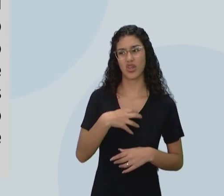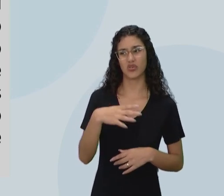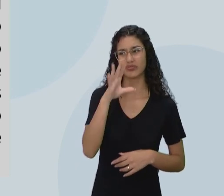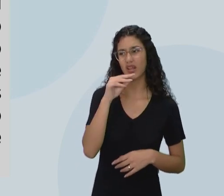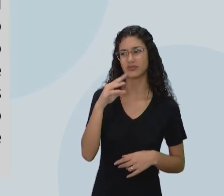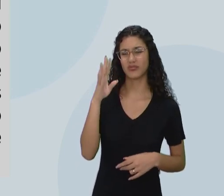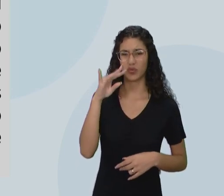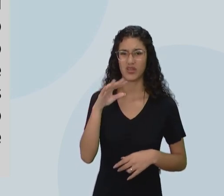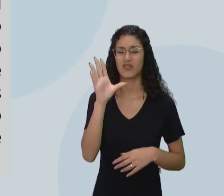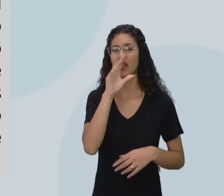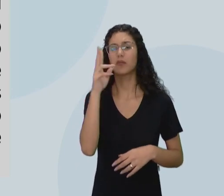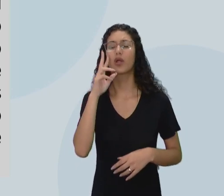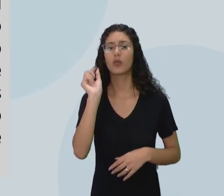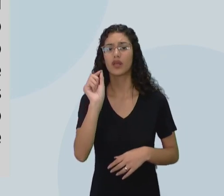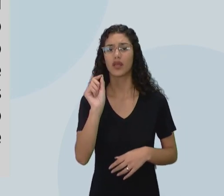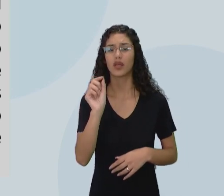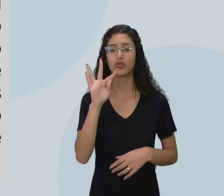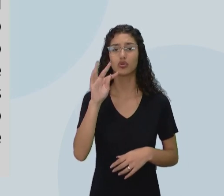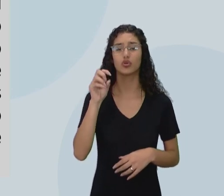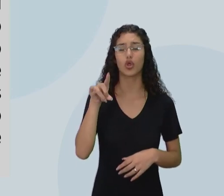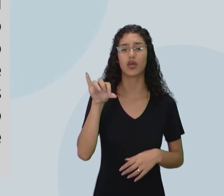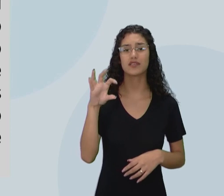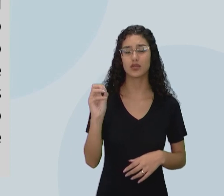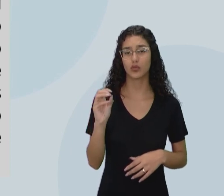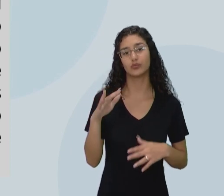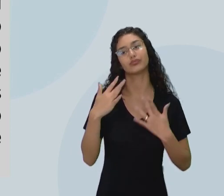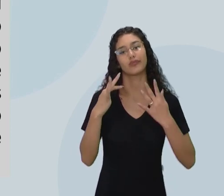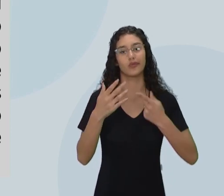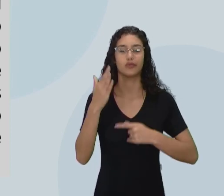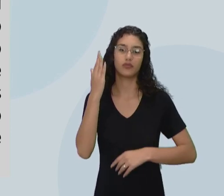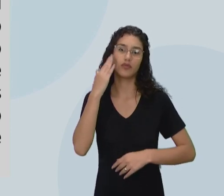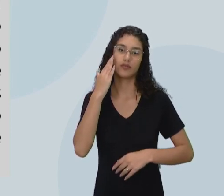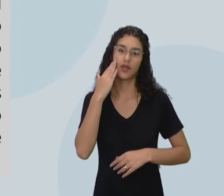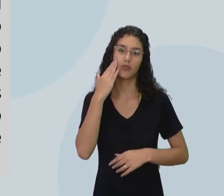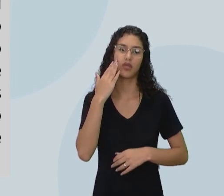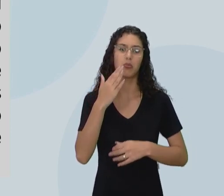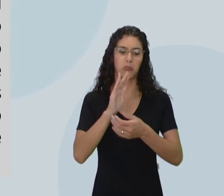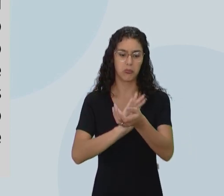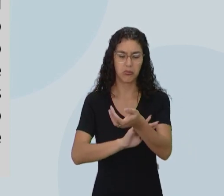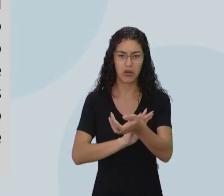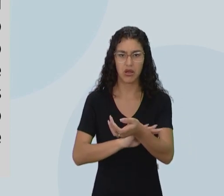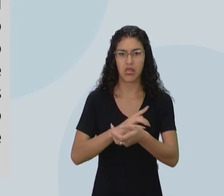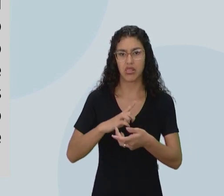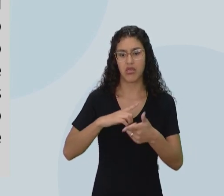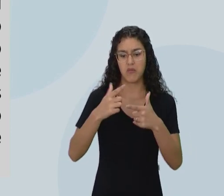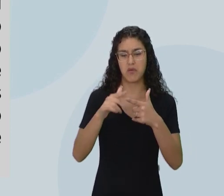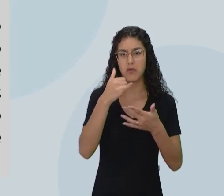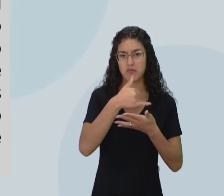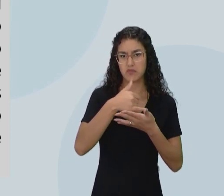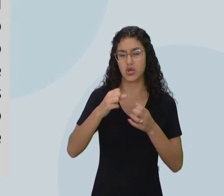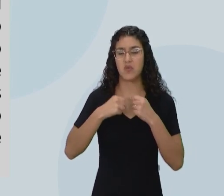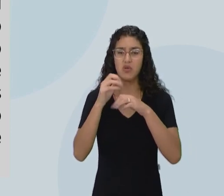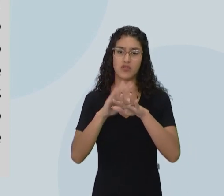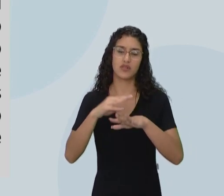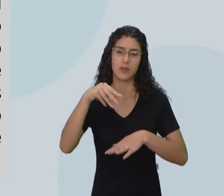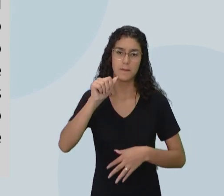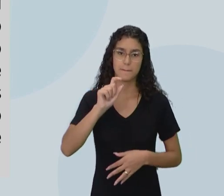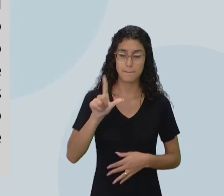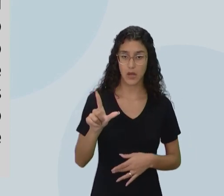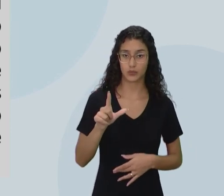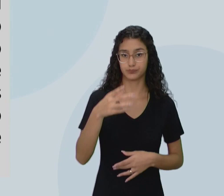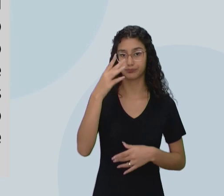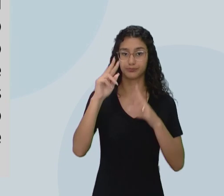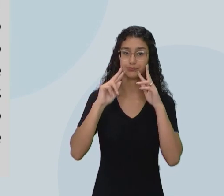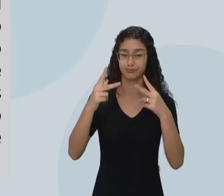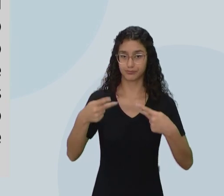porque vai lembrar o quê? De tóxico, e tóxico todo mundo sabe que está ligado à droga, está ligado a produtos químicos que podem fazer mal ao ser